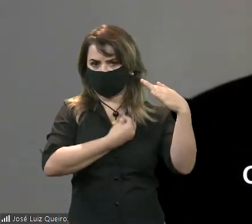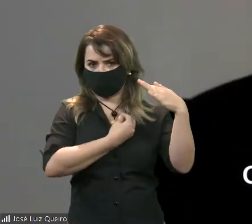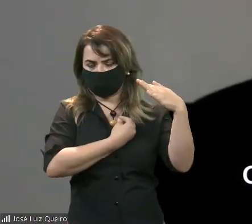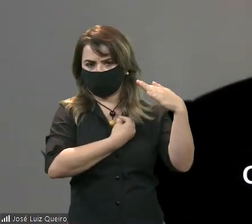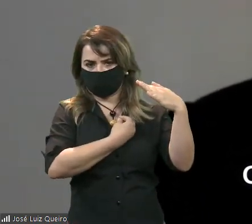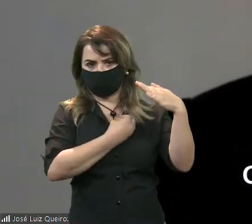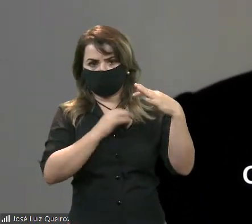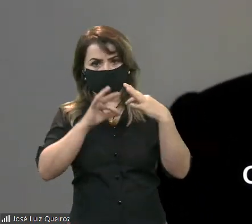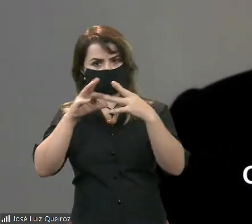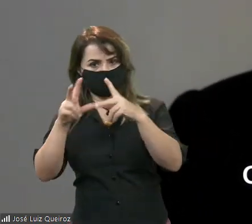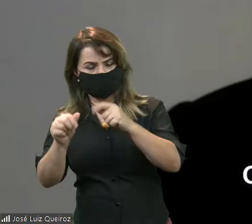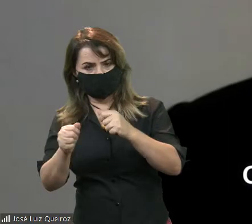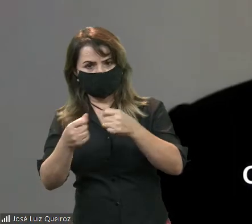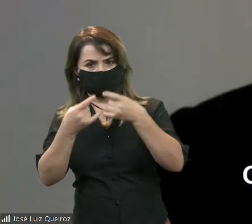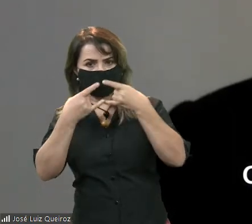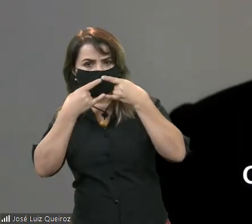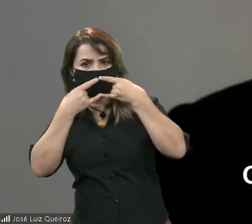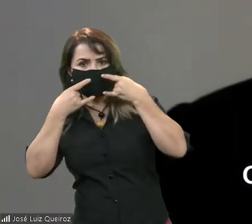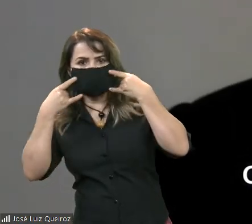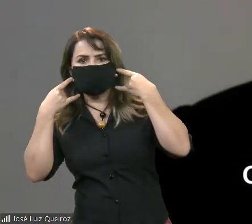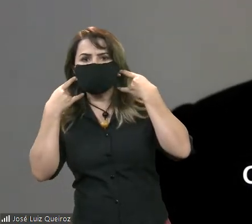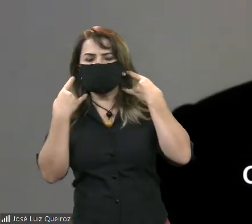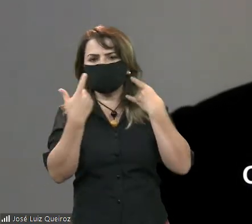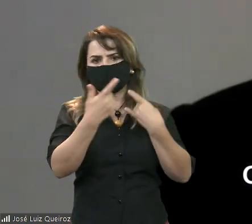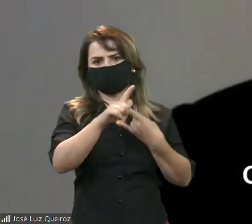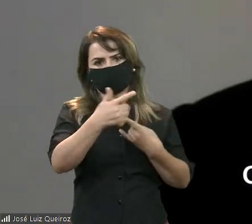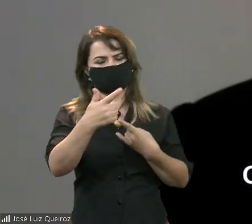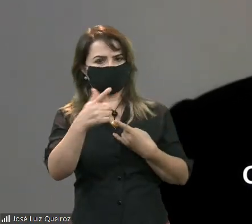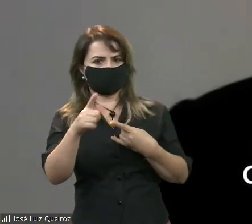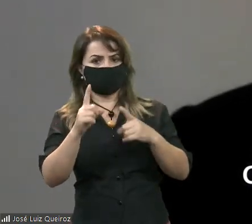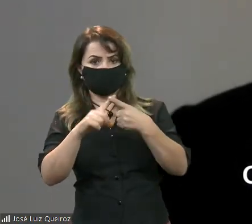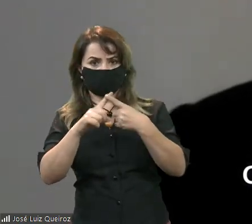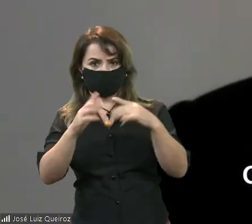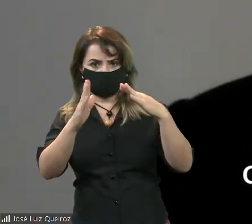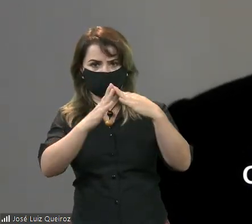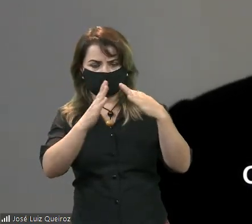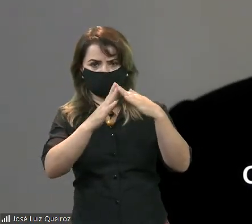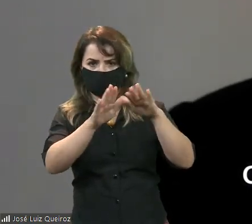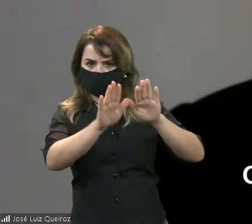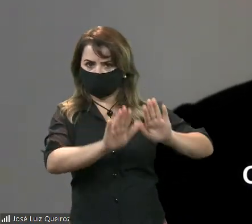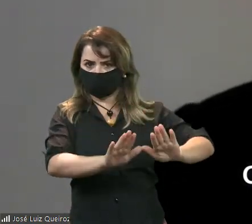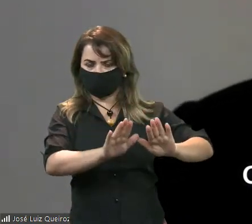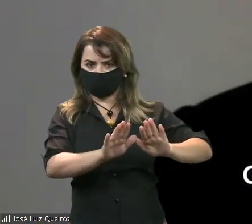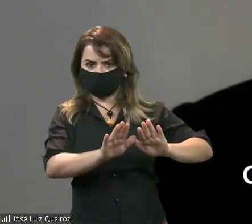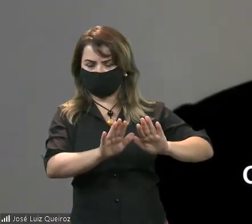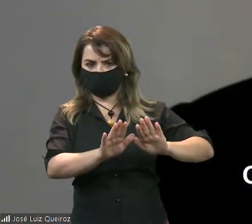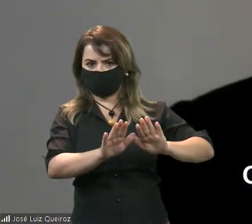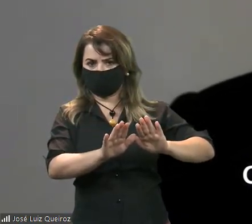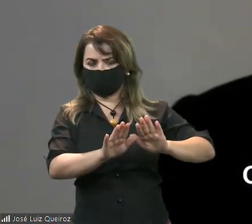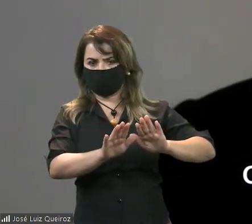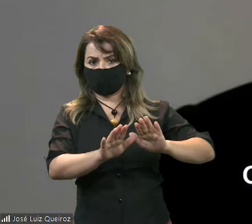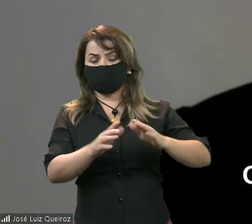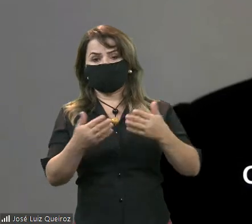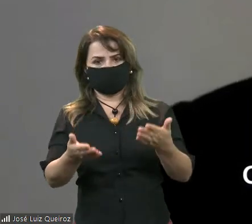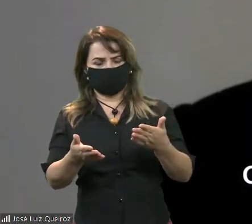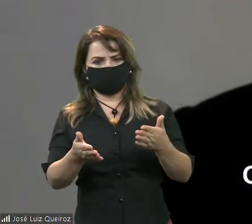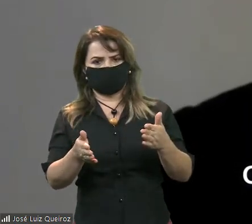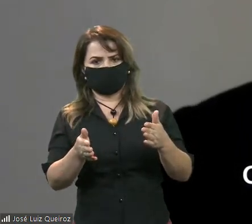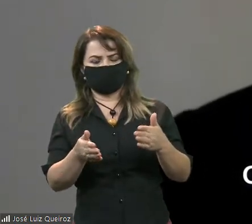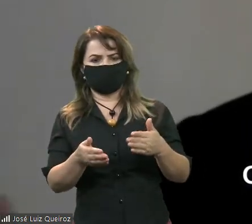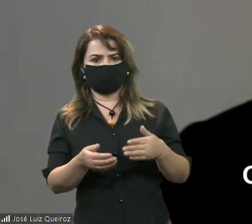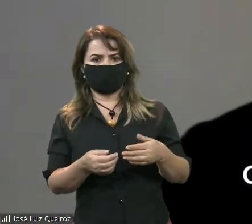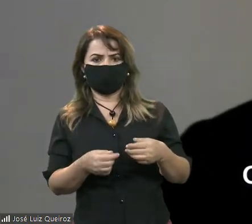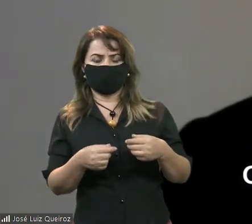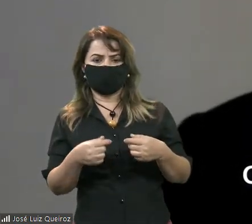sem máscara. O presidente está no plenário com outros servidores, está de máscara, mas é importante falar que a gente está trancado, né, nos nossos gabinetes